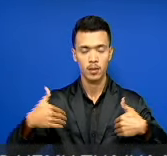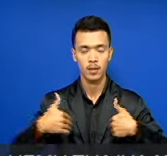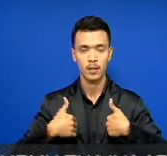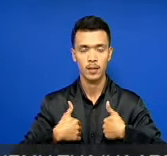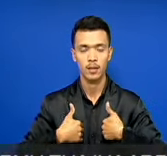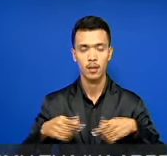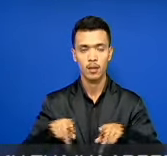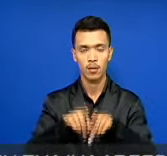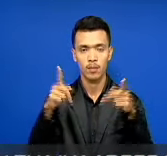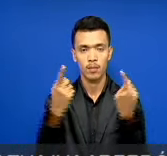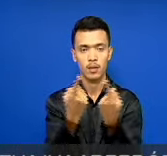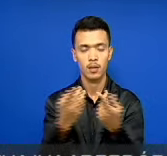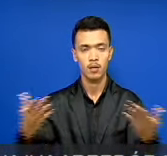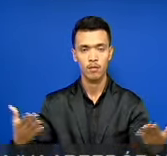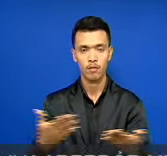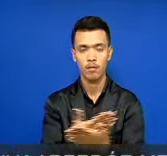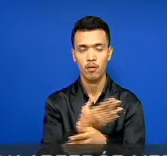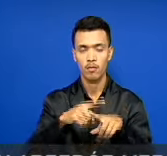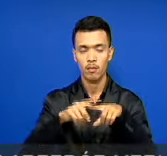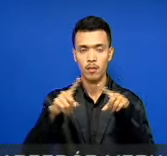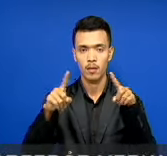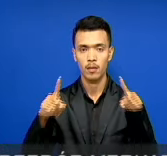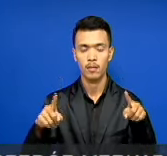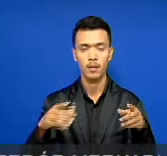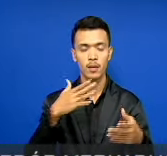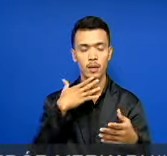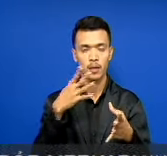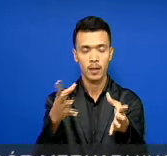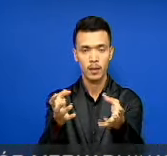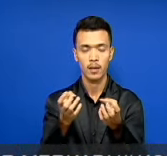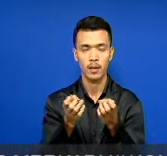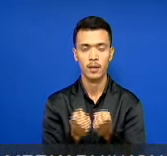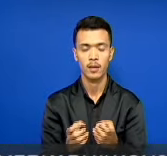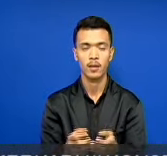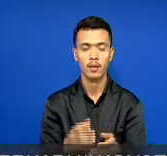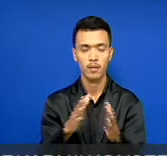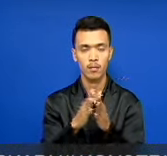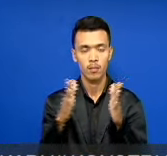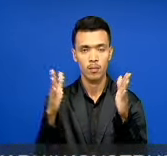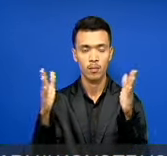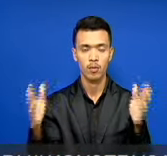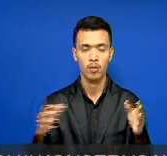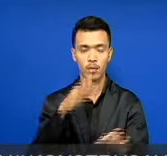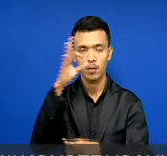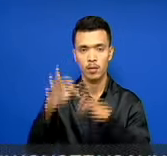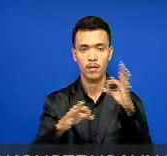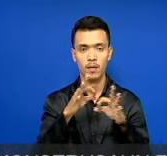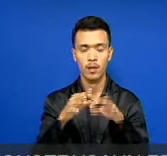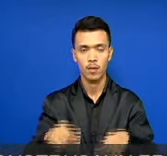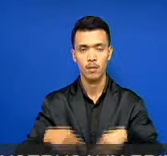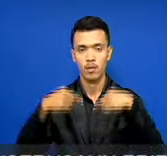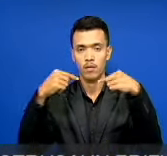que a companhia foi, mas be la significa que ataque la vontade, a minha vontade e comitimento nebe bot, e fiar nebe que foi maia a